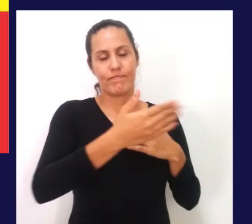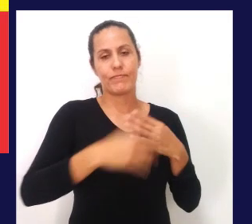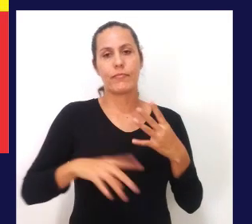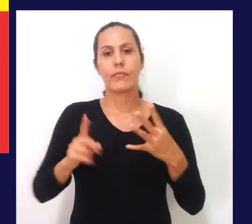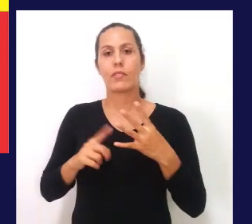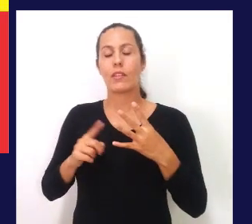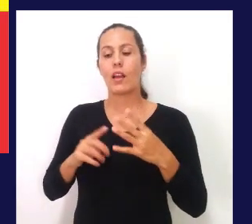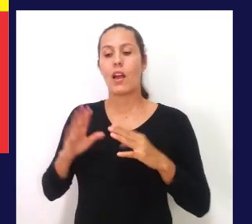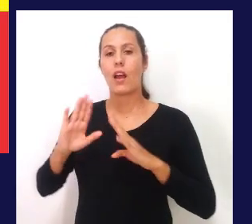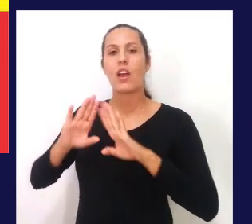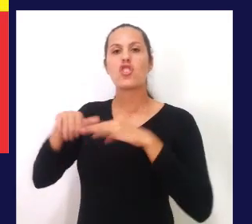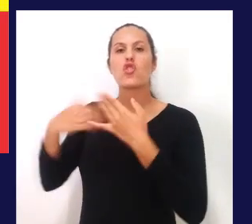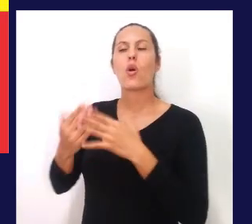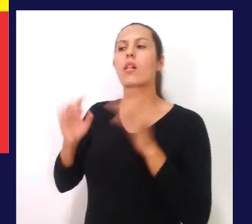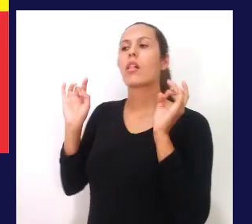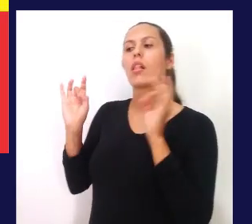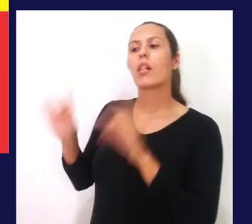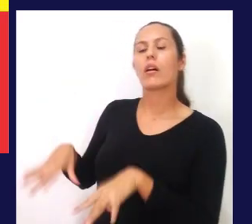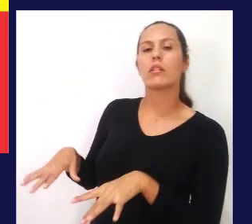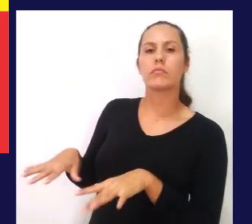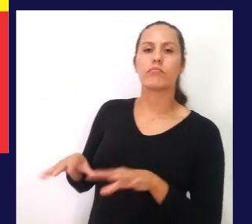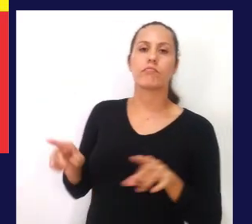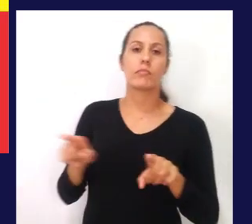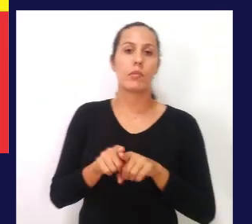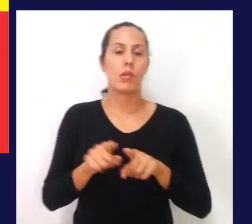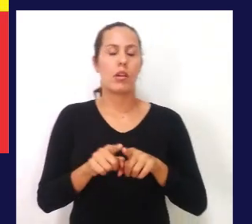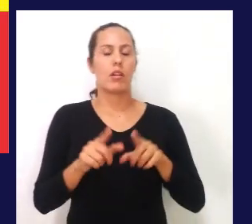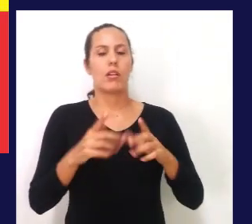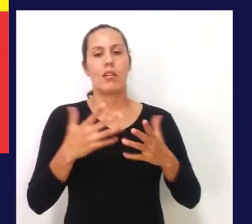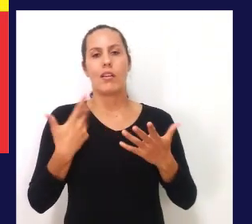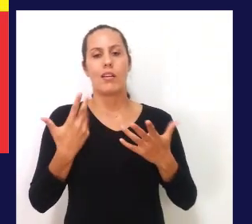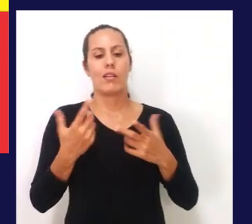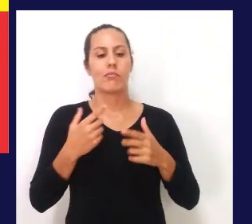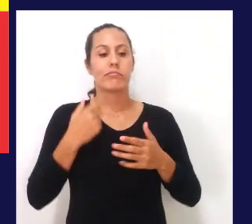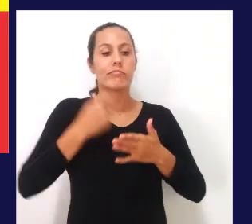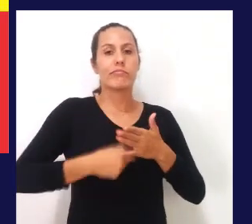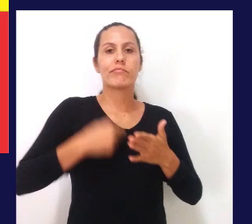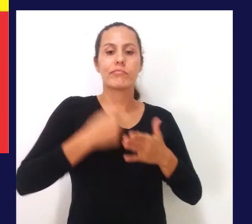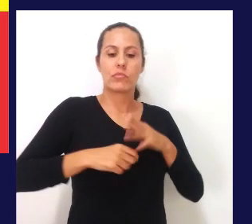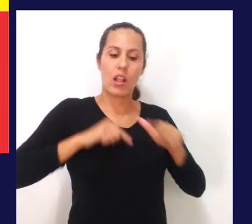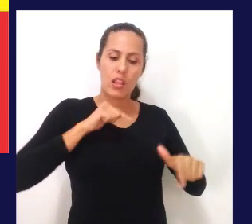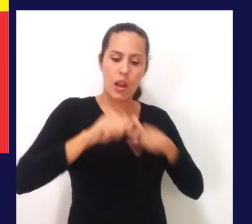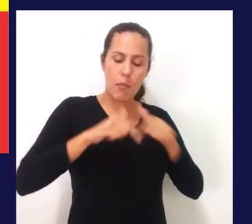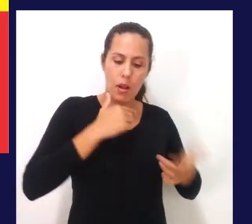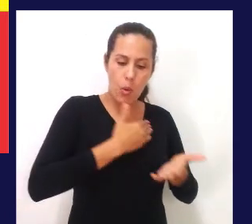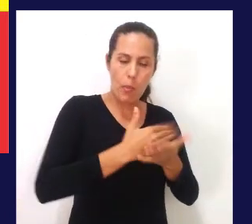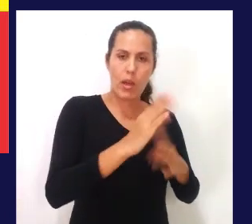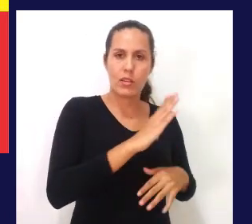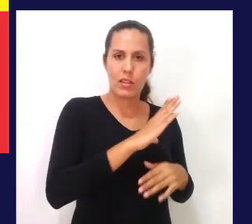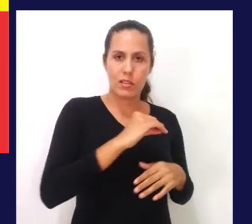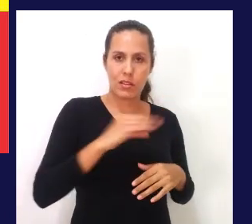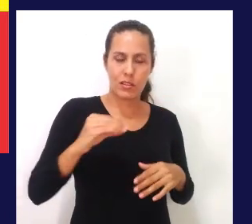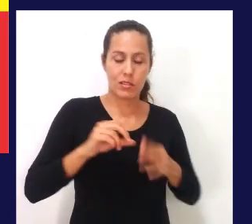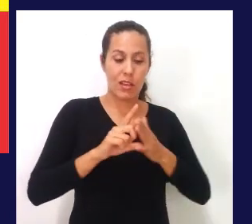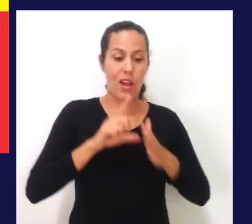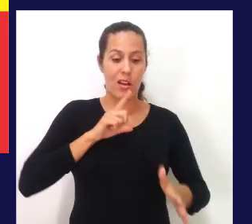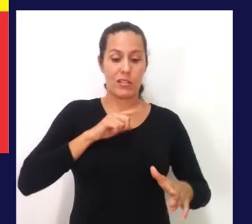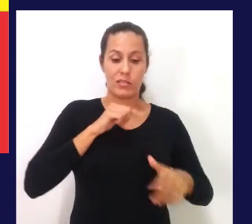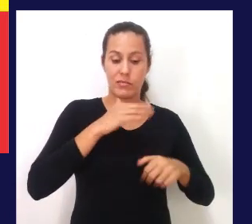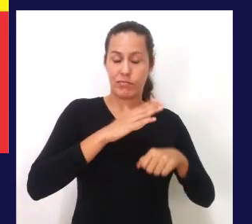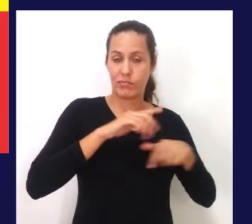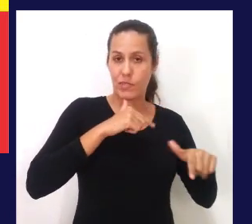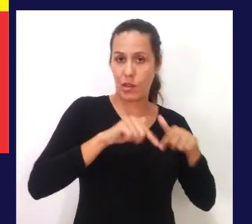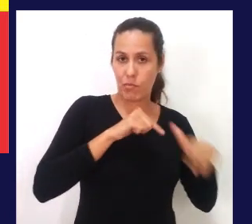um abandono da escola, o trabalho que, por sua vez, ele se começa na adolescência, que é um